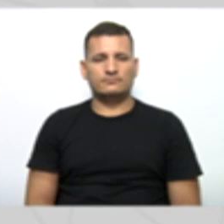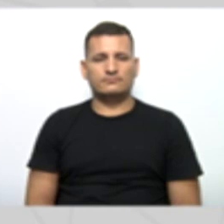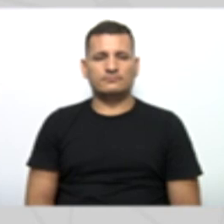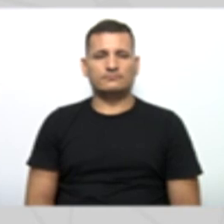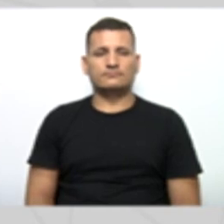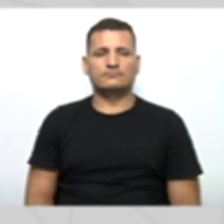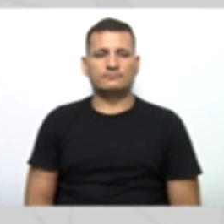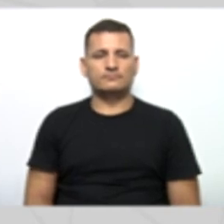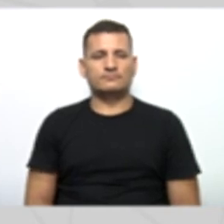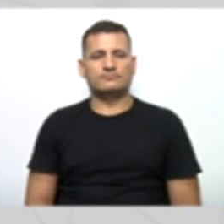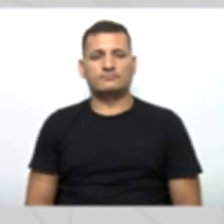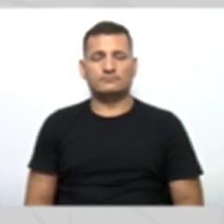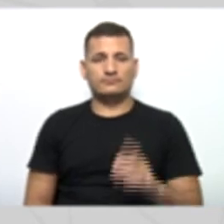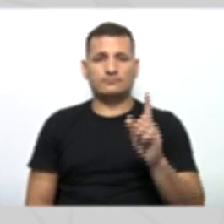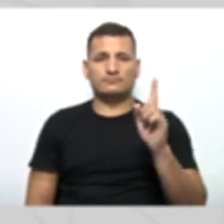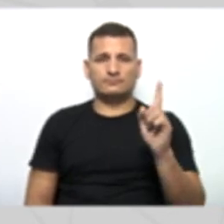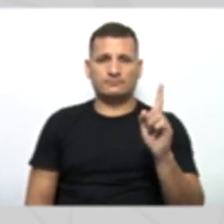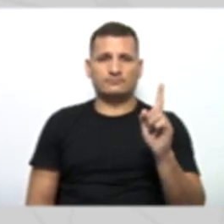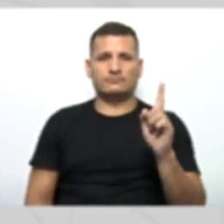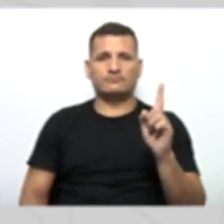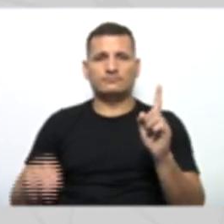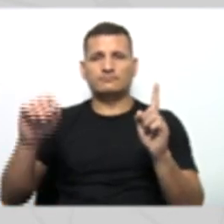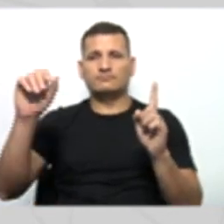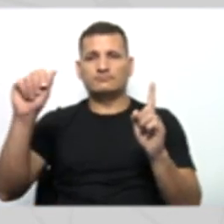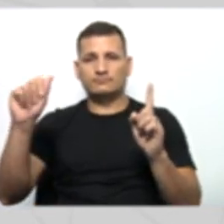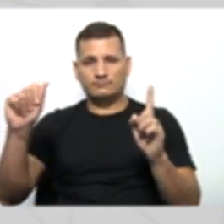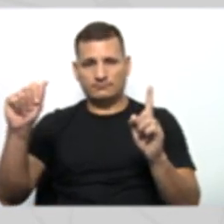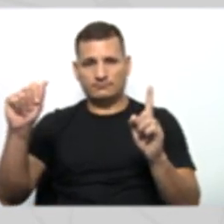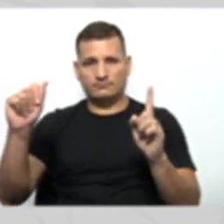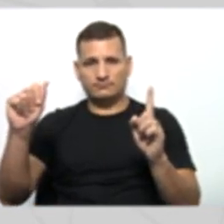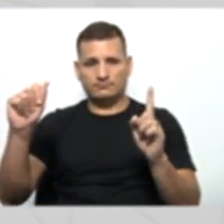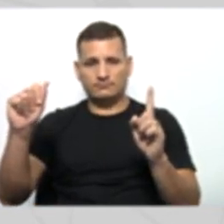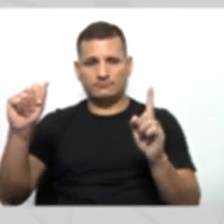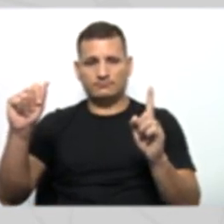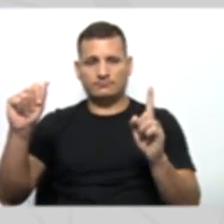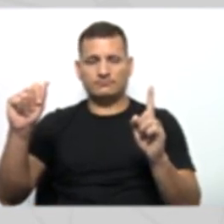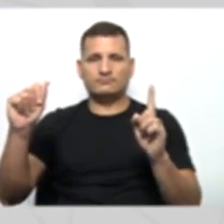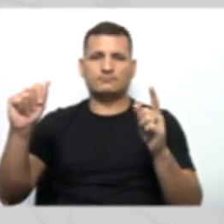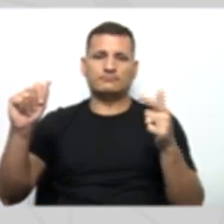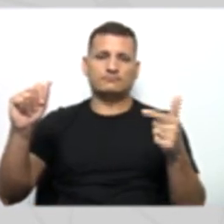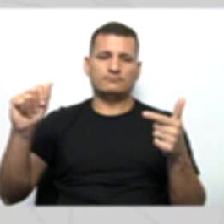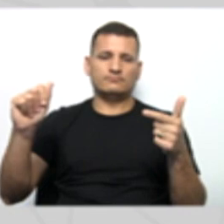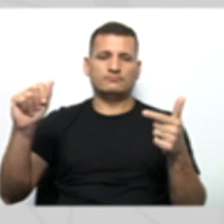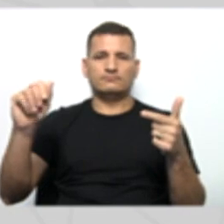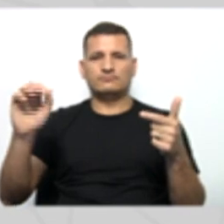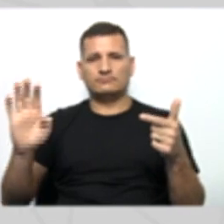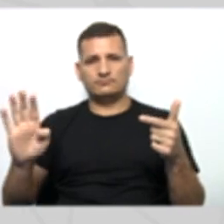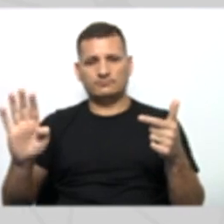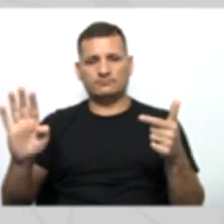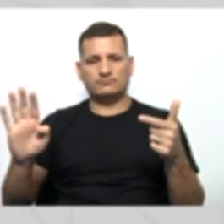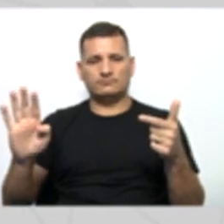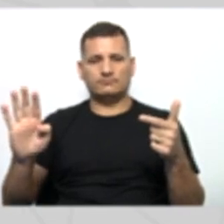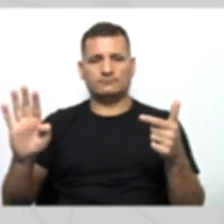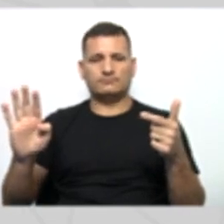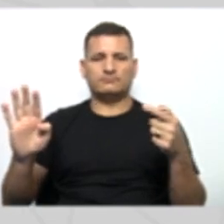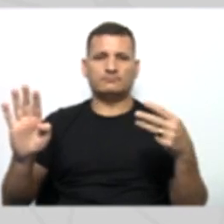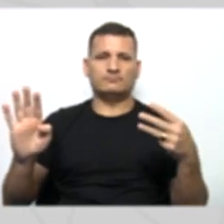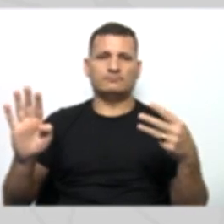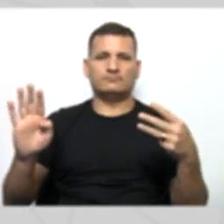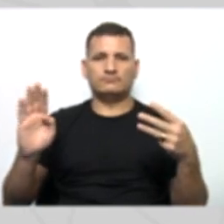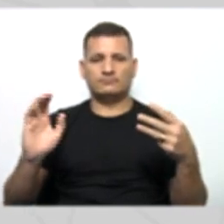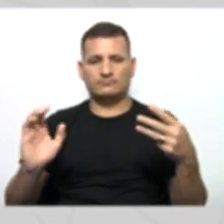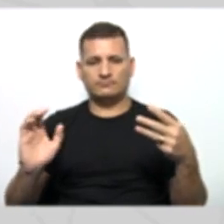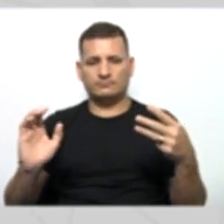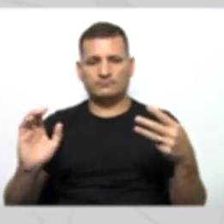ó, para cada elemento, eu tenho essa cardinalidade aqui, ó,